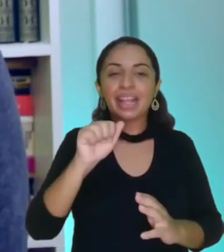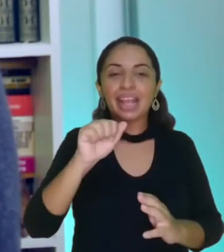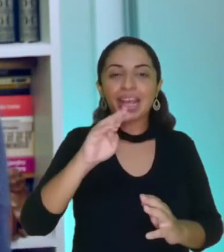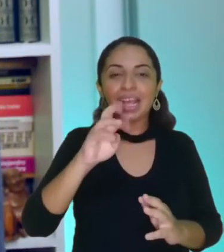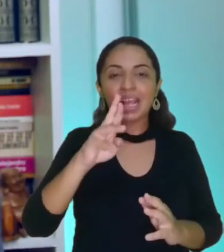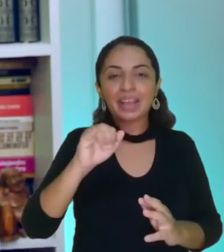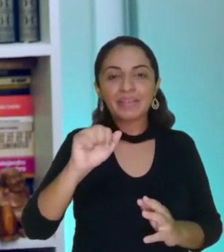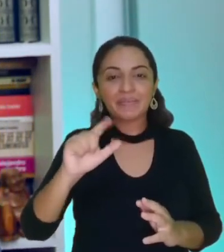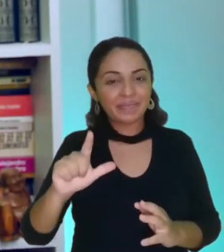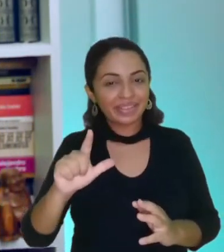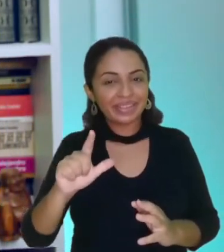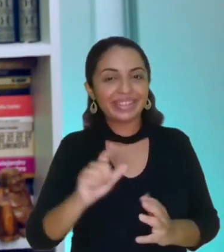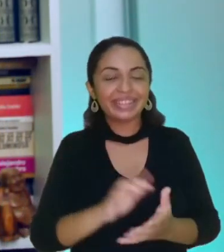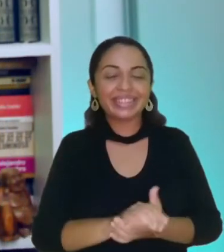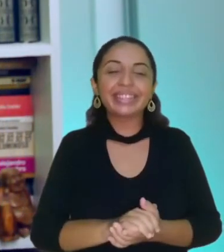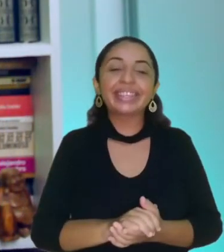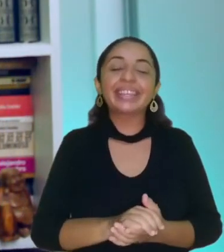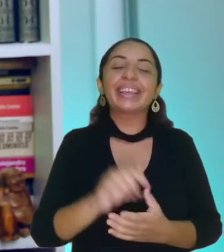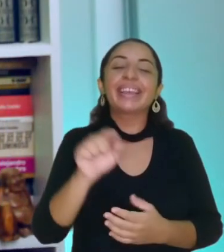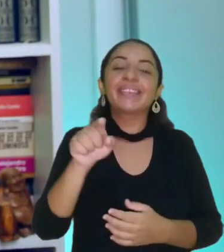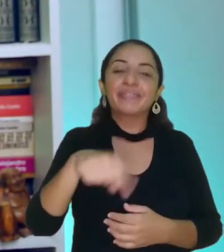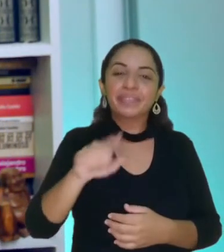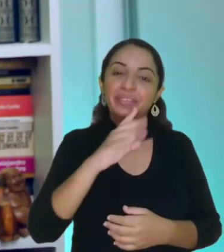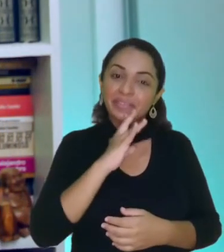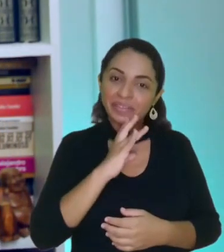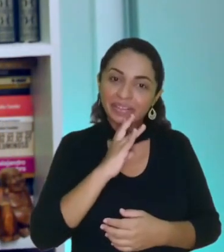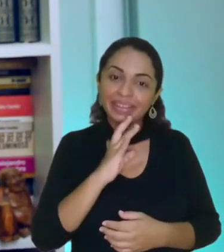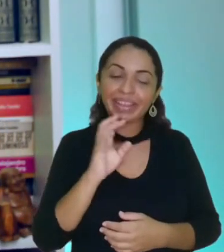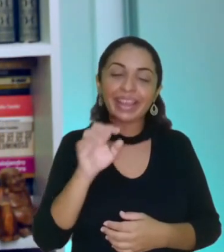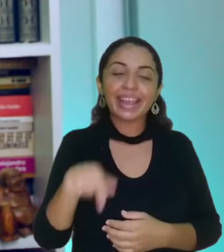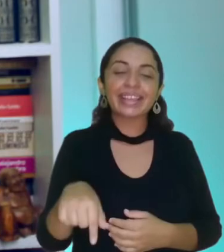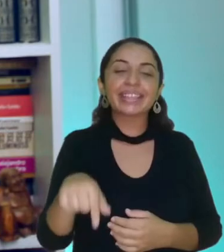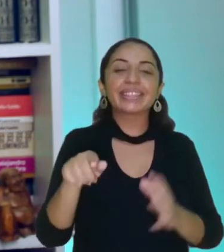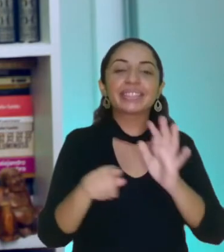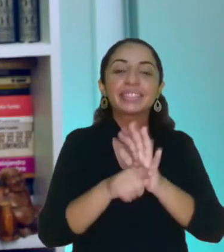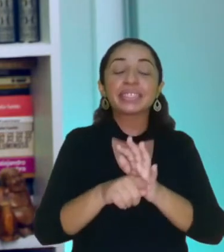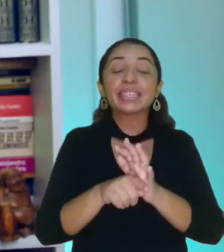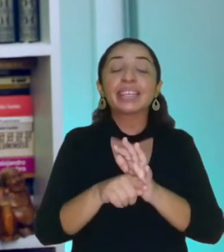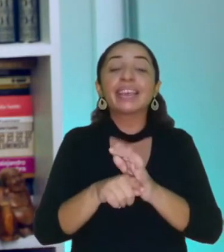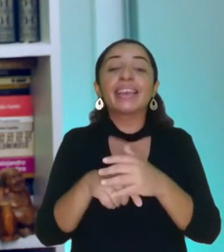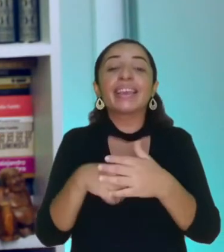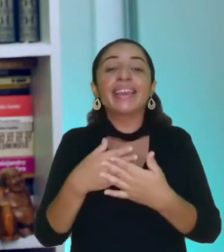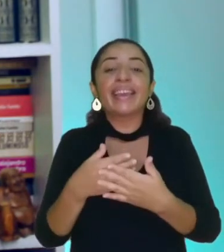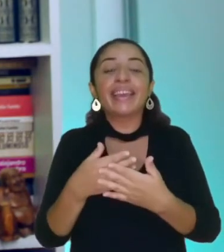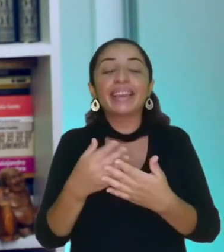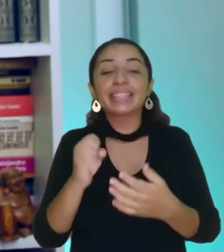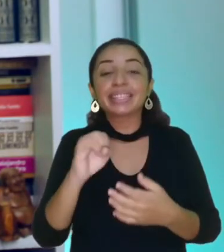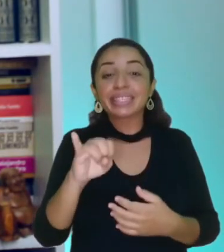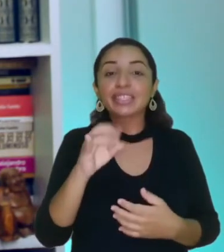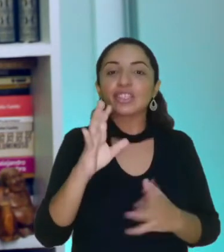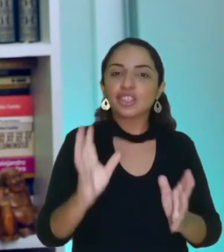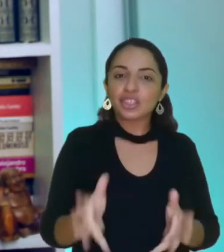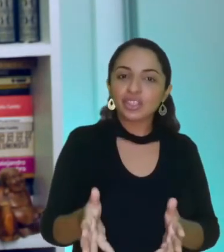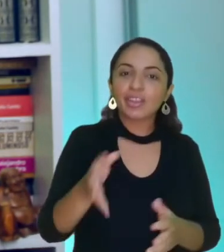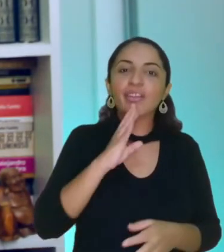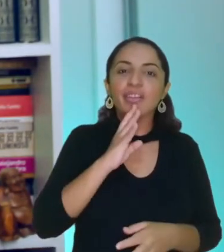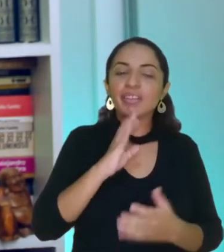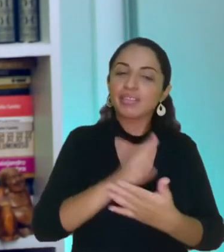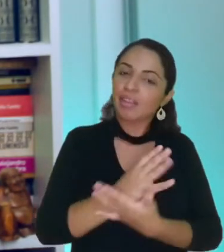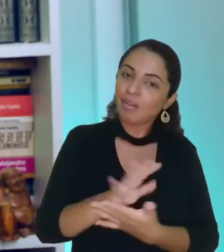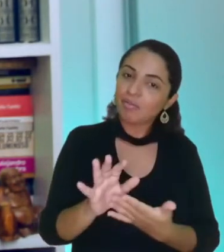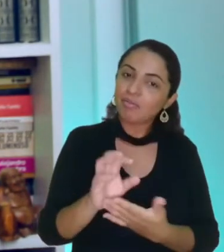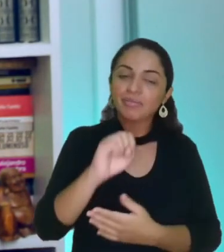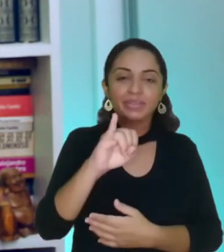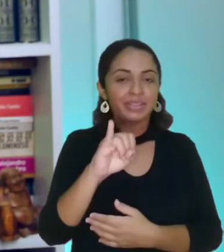Sucesso. Coleção Grande Sucesso da editora Abril Cultural, em parceria com a Círculo do Livro. Se você já conhecia algum desses